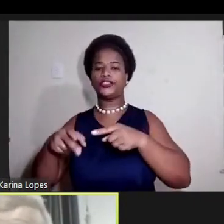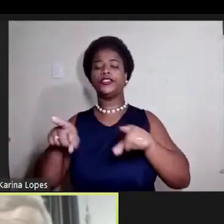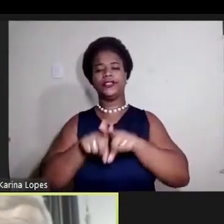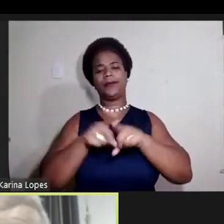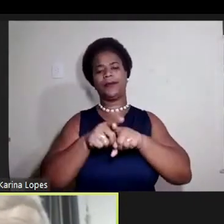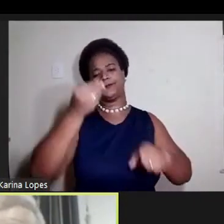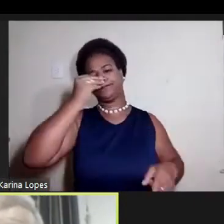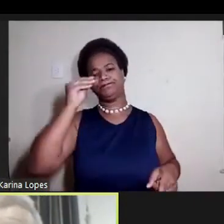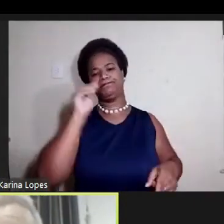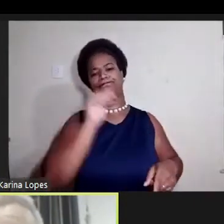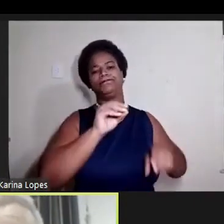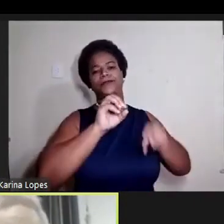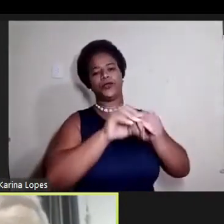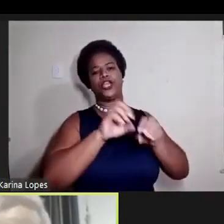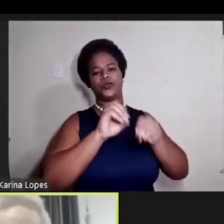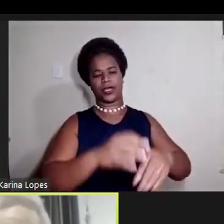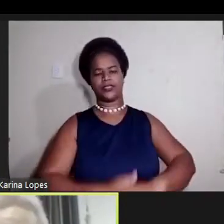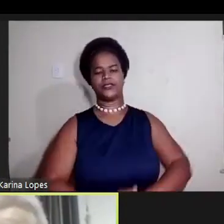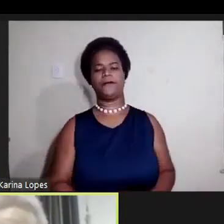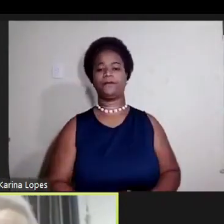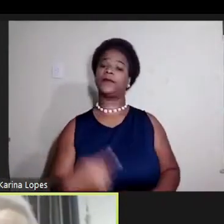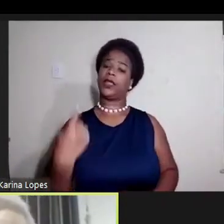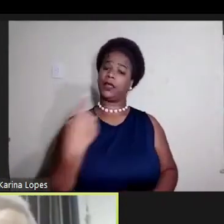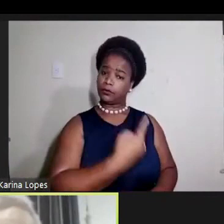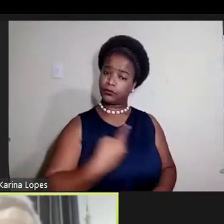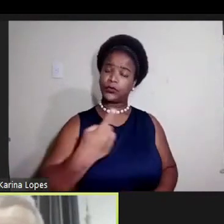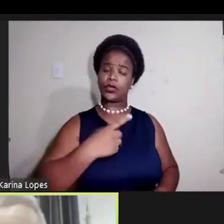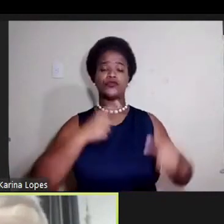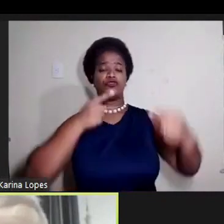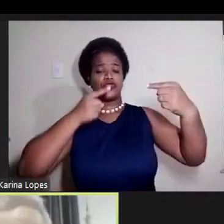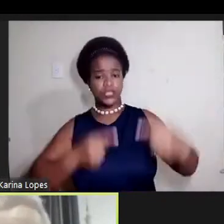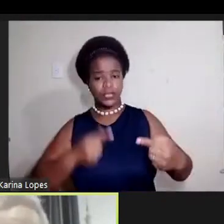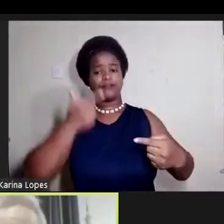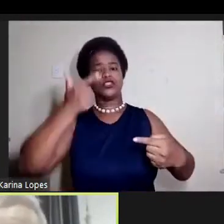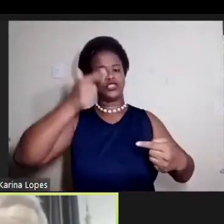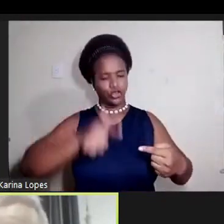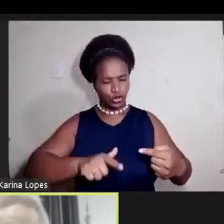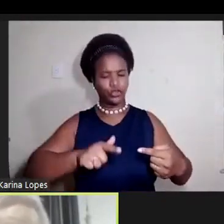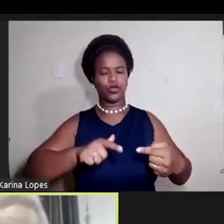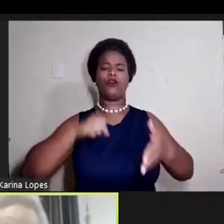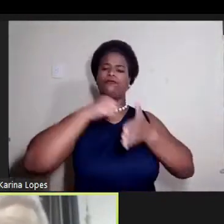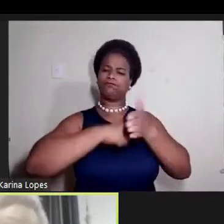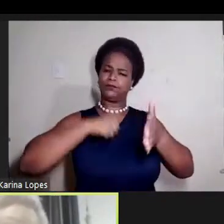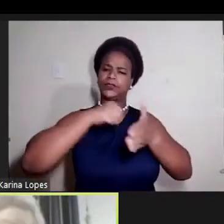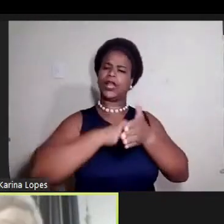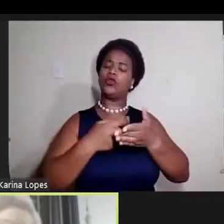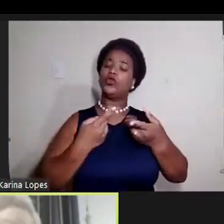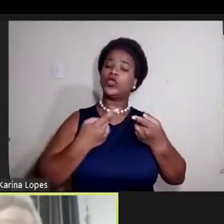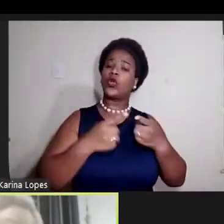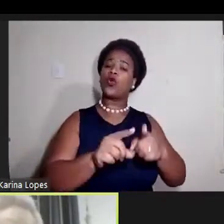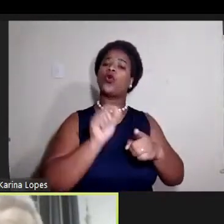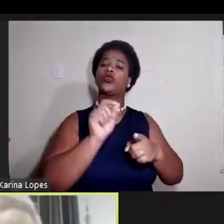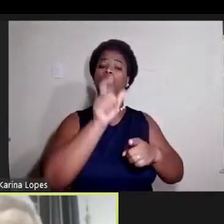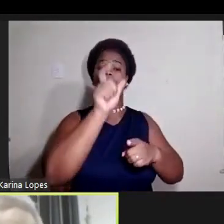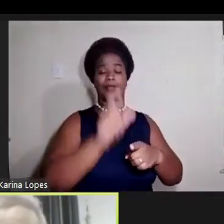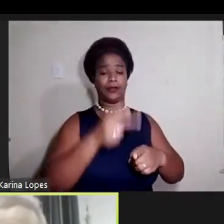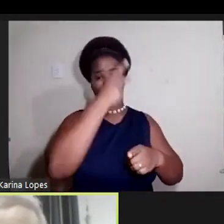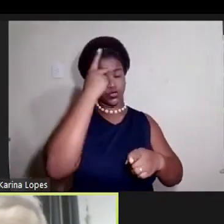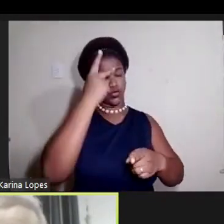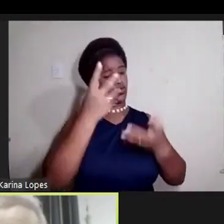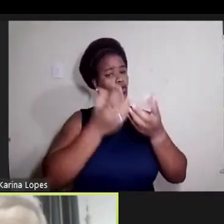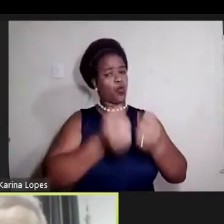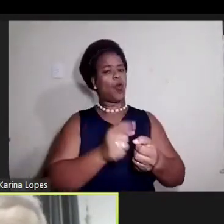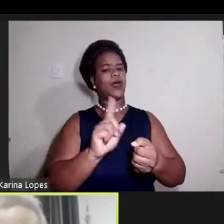a educação, somos nós desafiados novamente na luta contra aqueles que negam a reconhecer